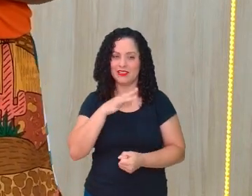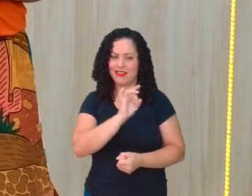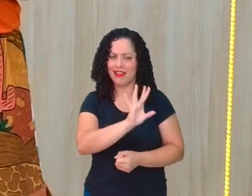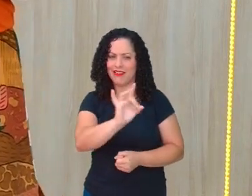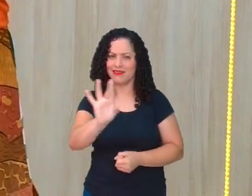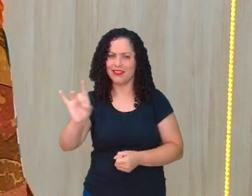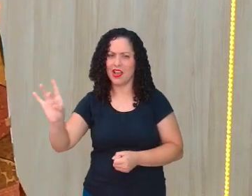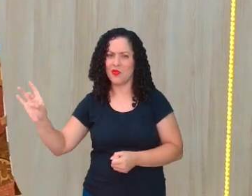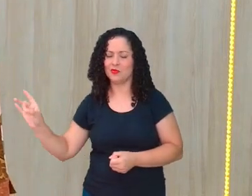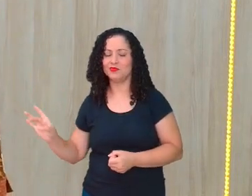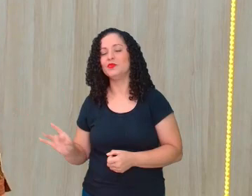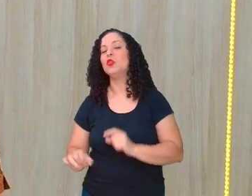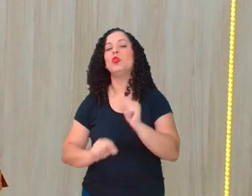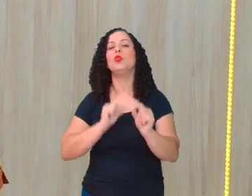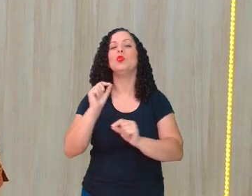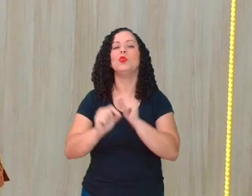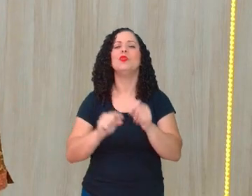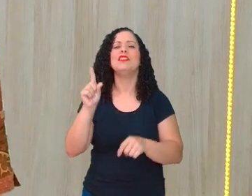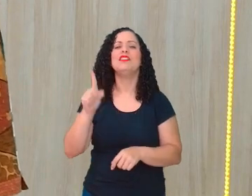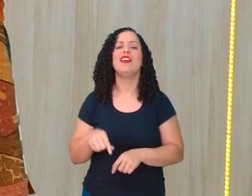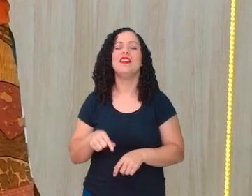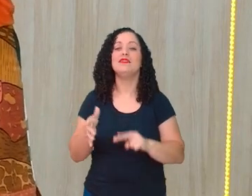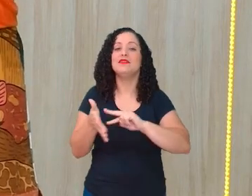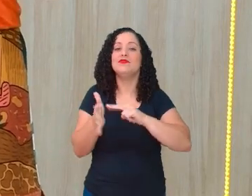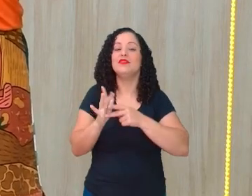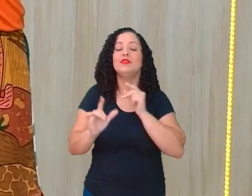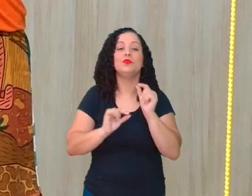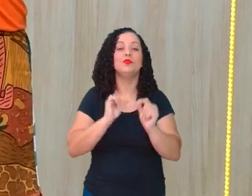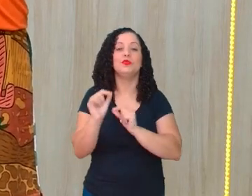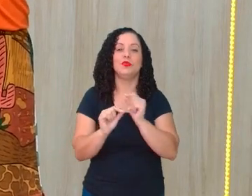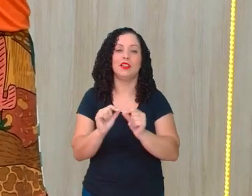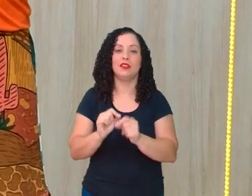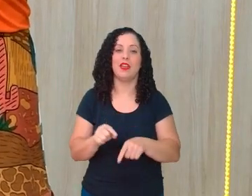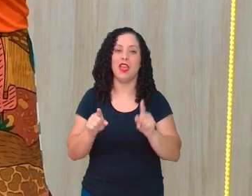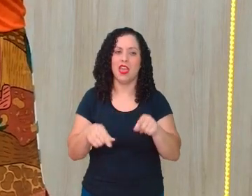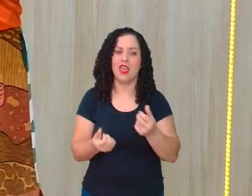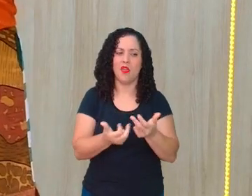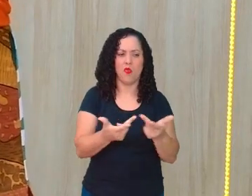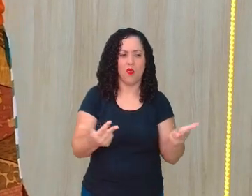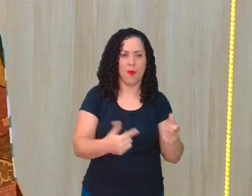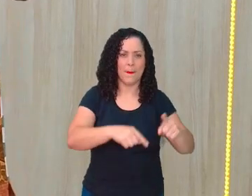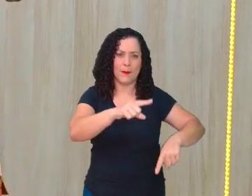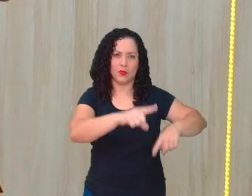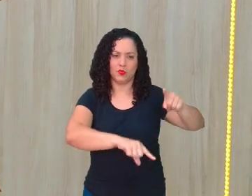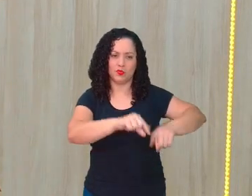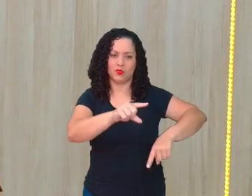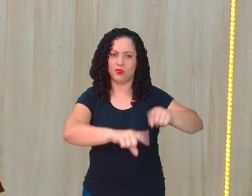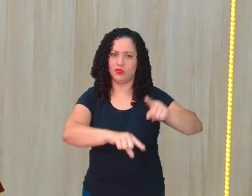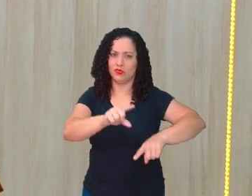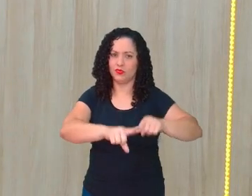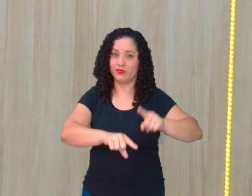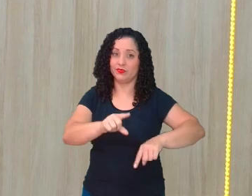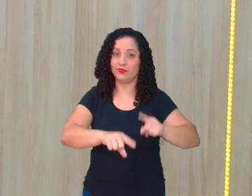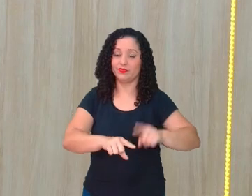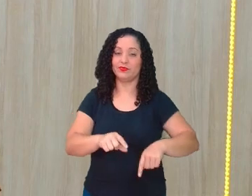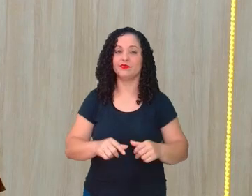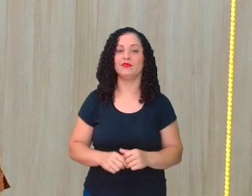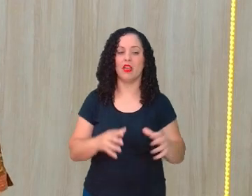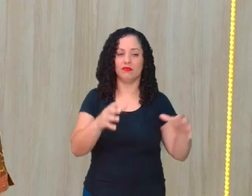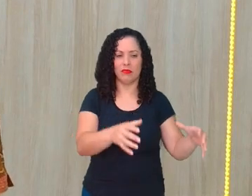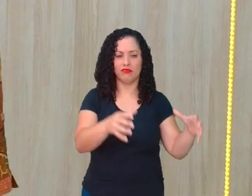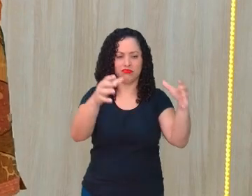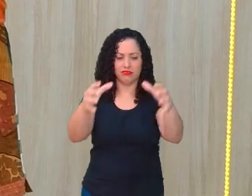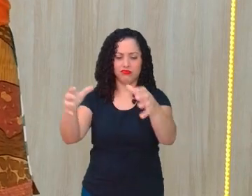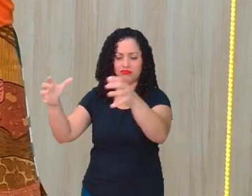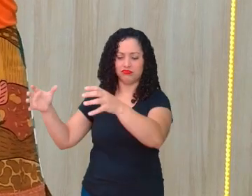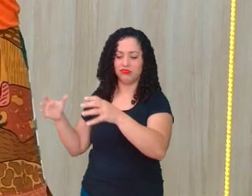instrumentos musicais e o que é isso. Então, os instrumentos, eles são objetos, ou artefatos, ou aparelhos, a